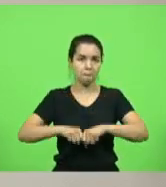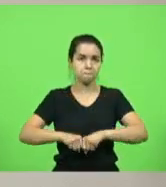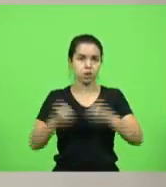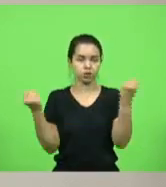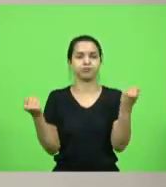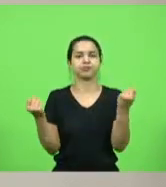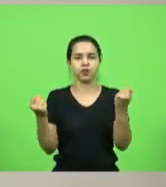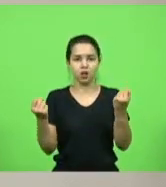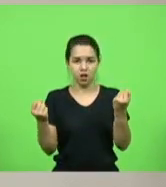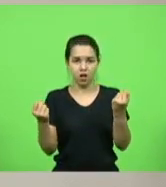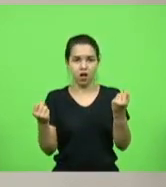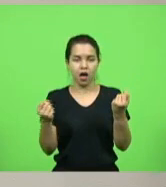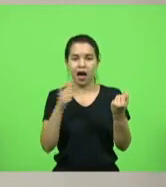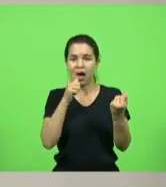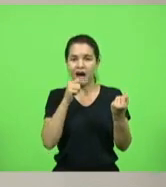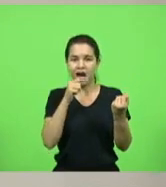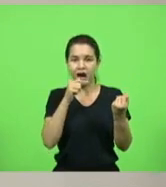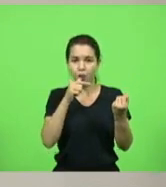artificial